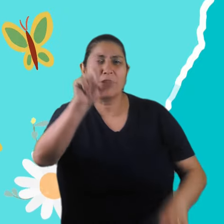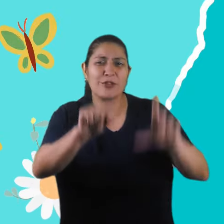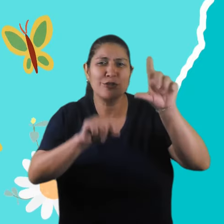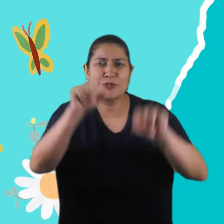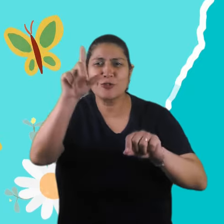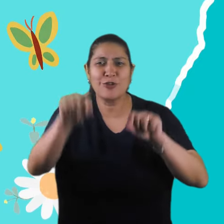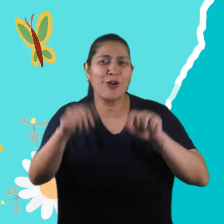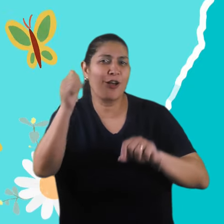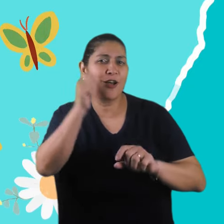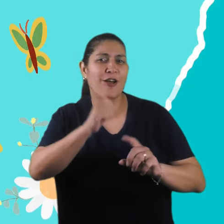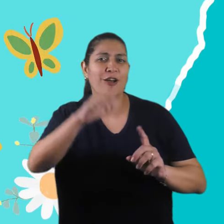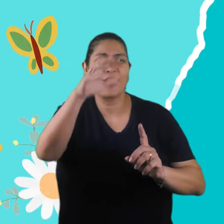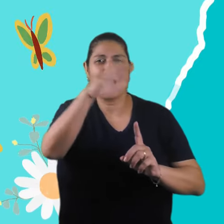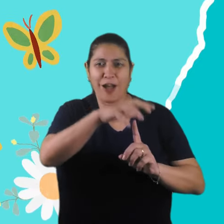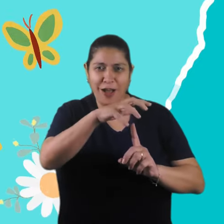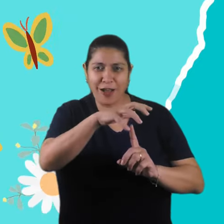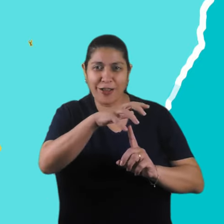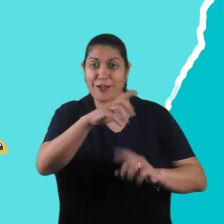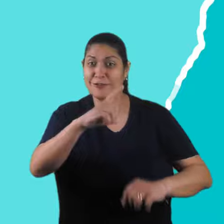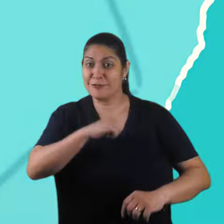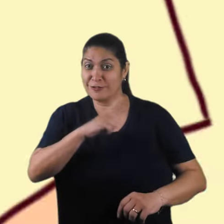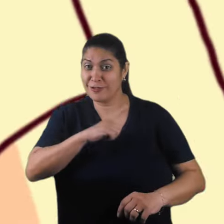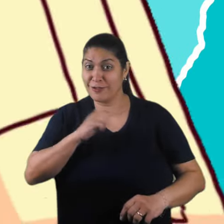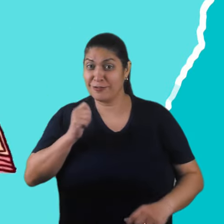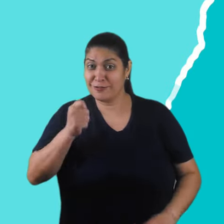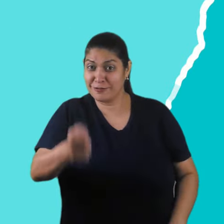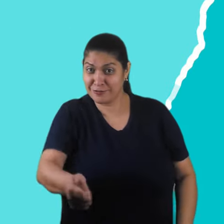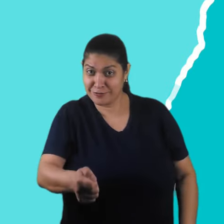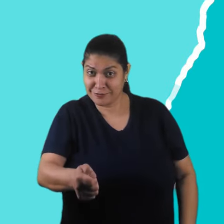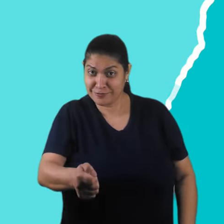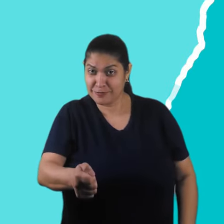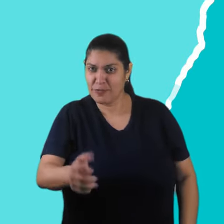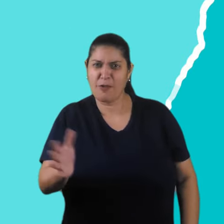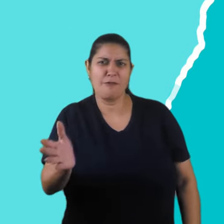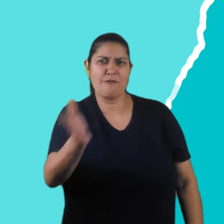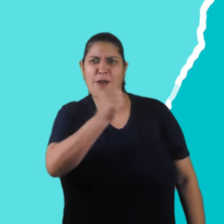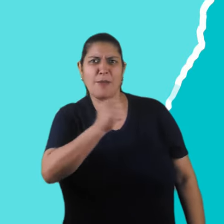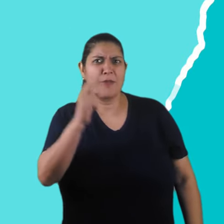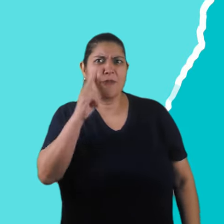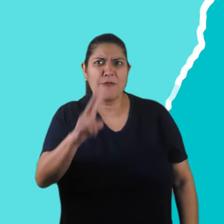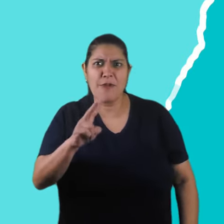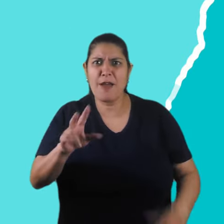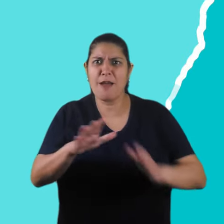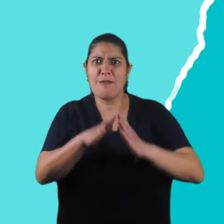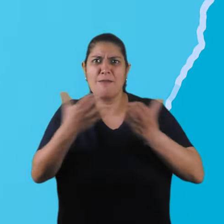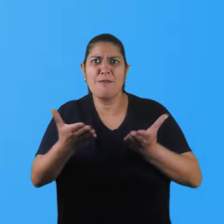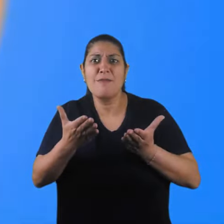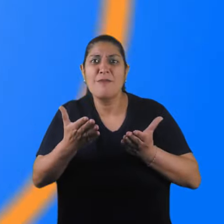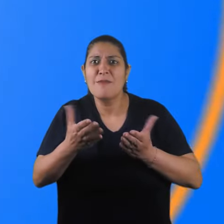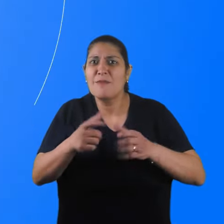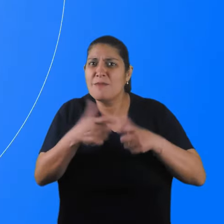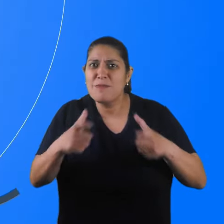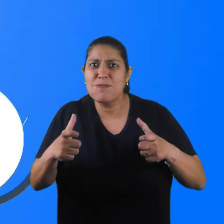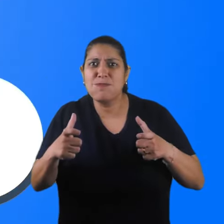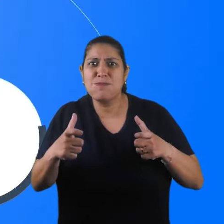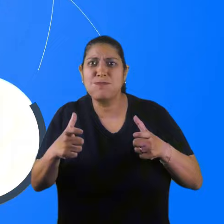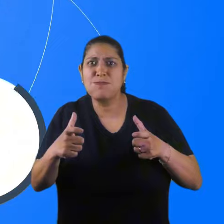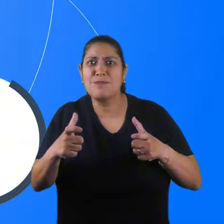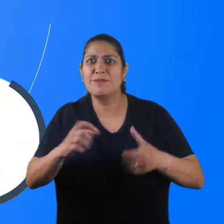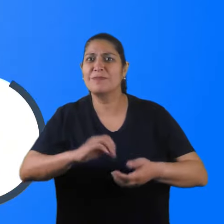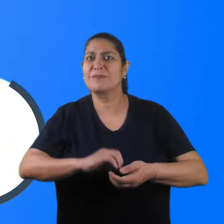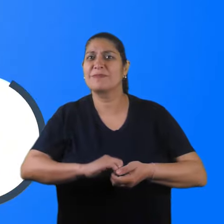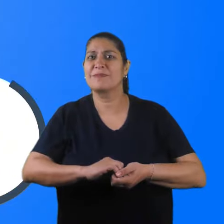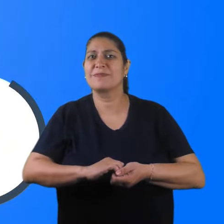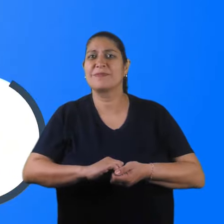Você conhece a história do concurso de rainha que o rei Xerxes promoveu? Então vem comigo, vamos abrir